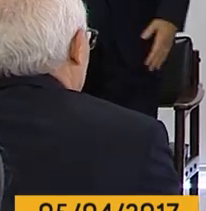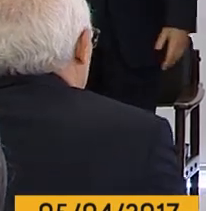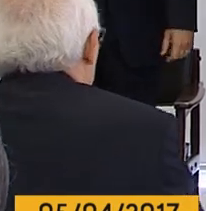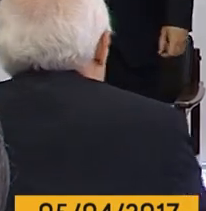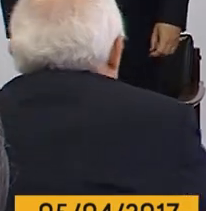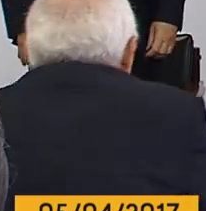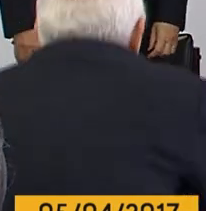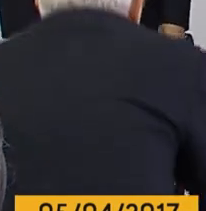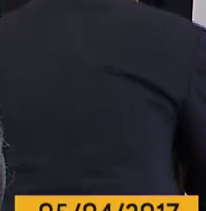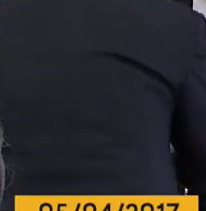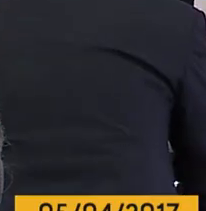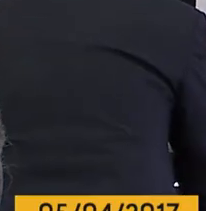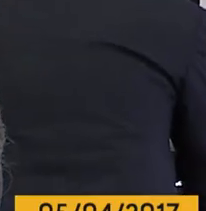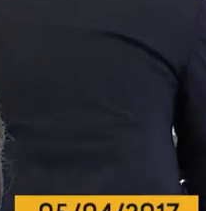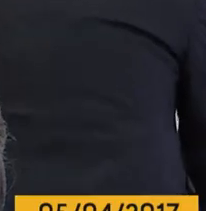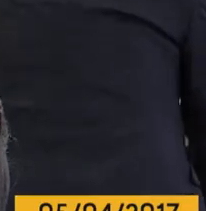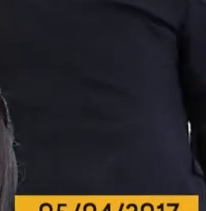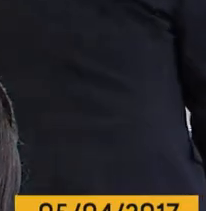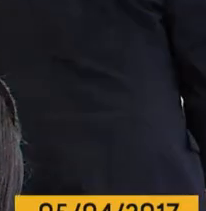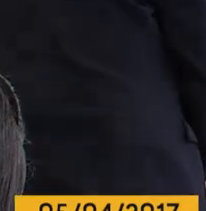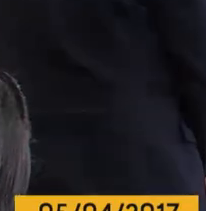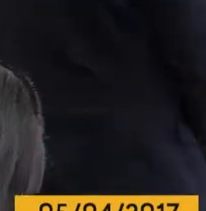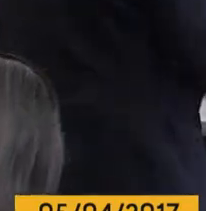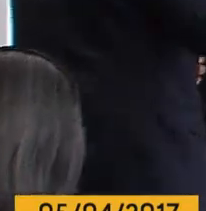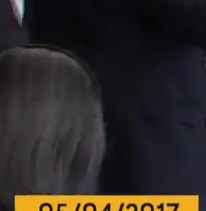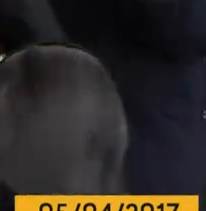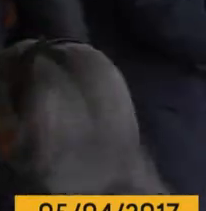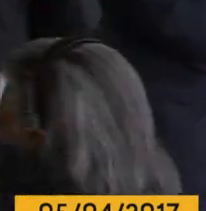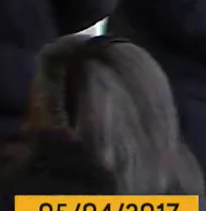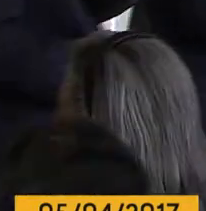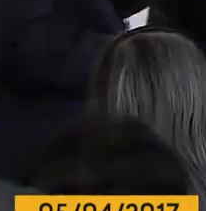Portuguesa está encerrada esta cerimônia